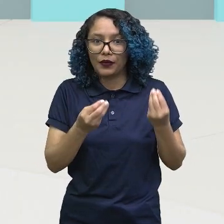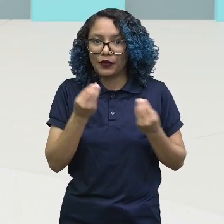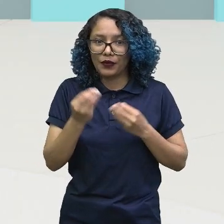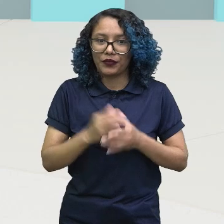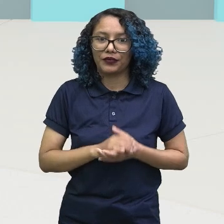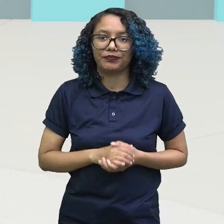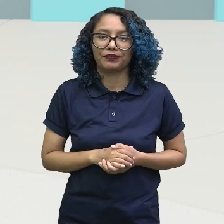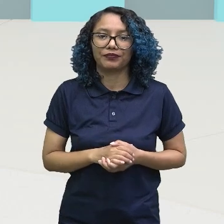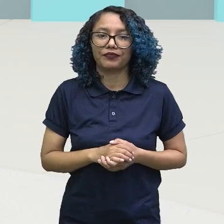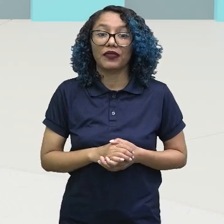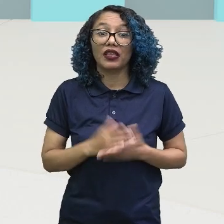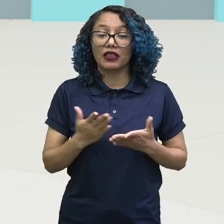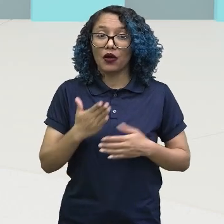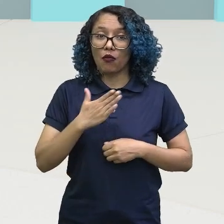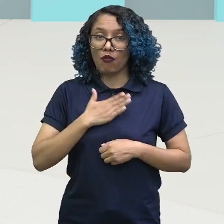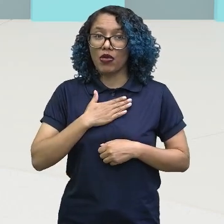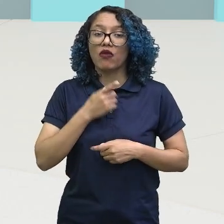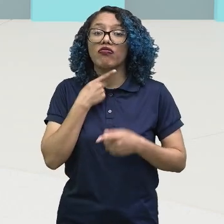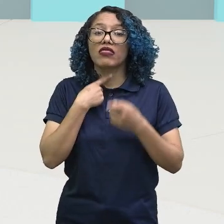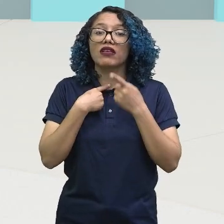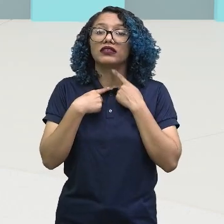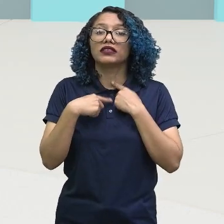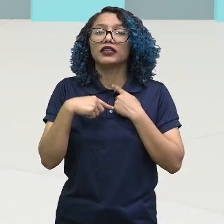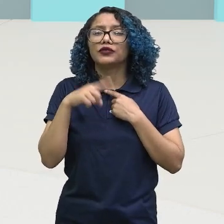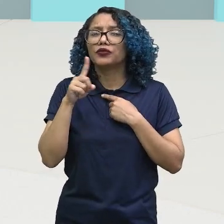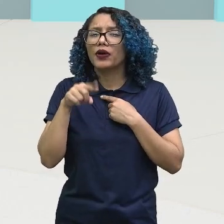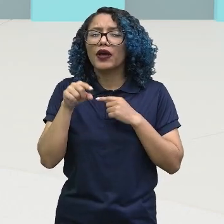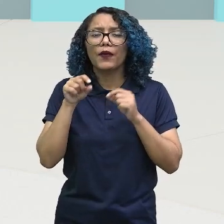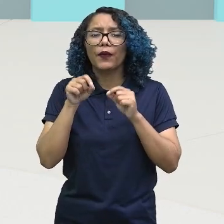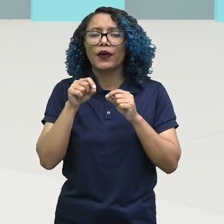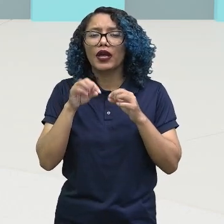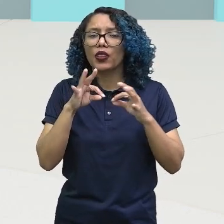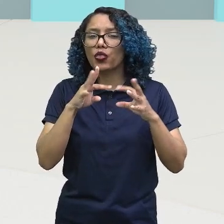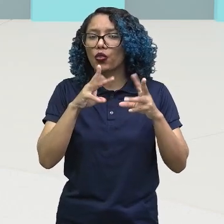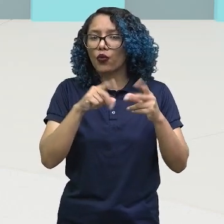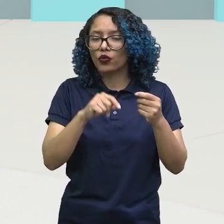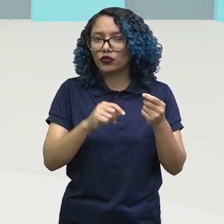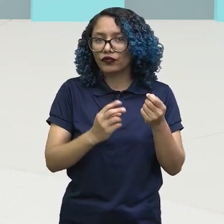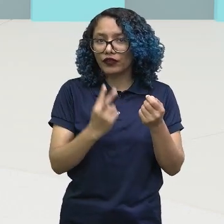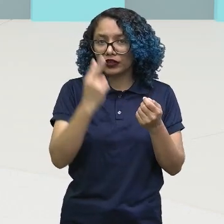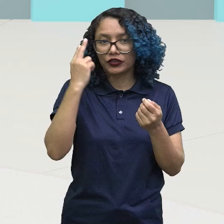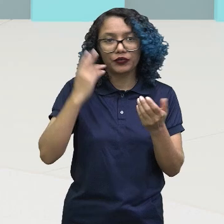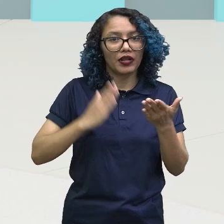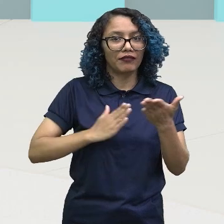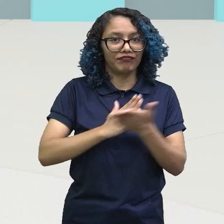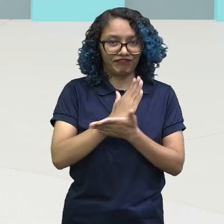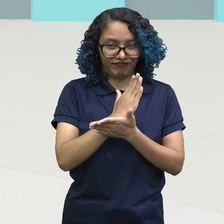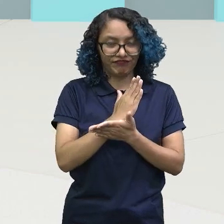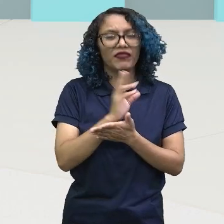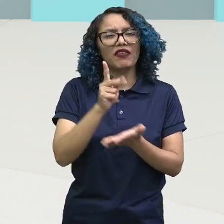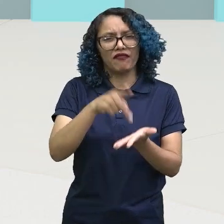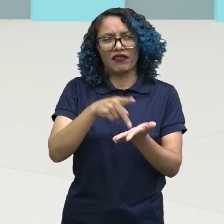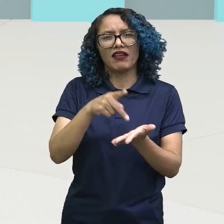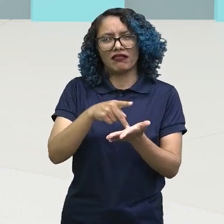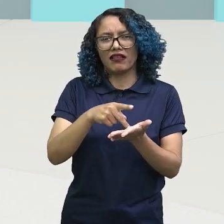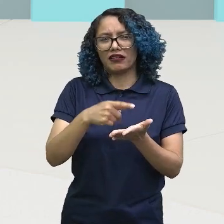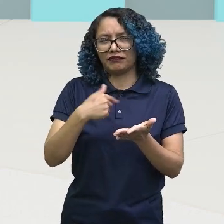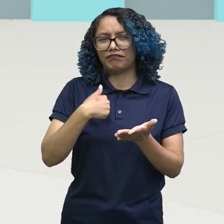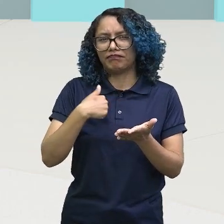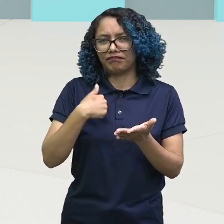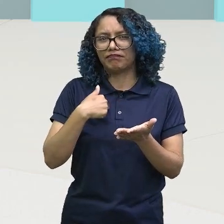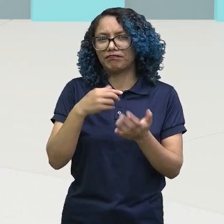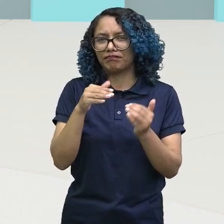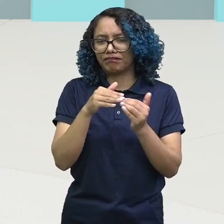dar. O meu desejo é que todos sejam aprovados no vestibular. E é verdade, por esse motivo eu escrevi essa frase,